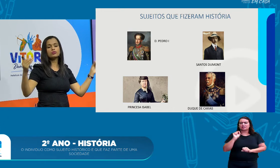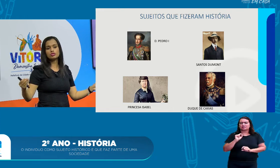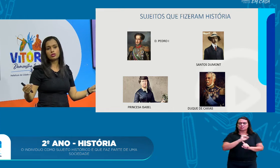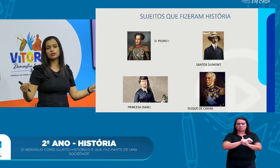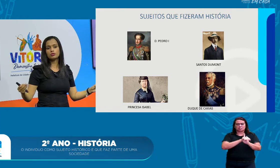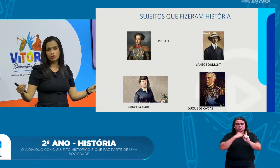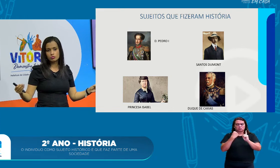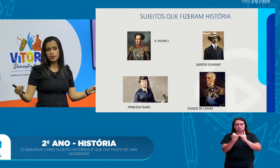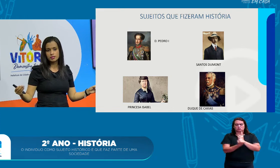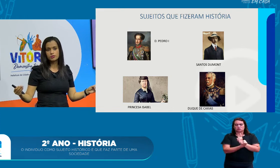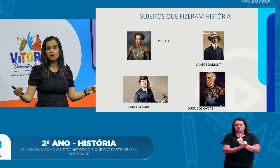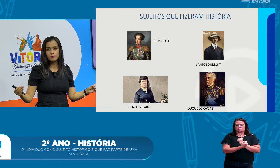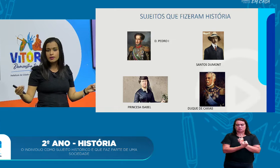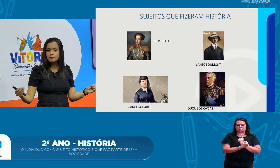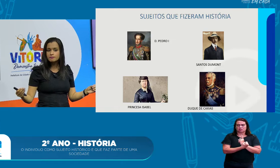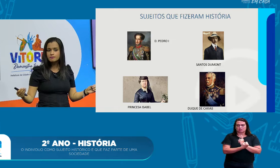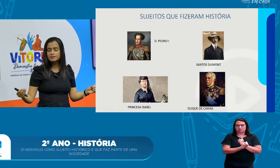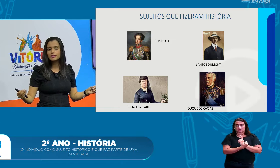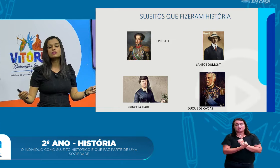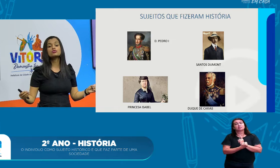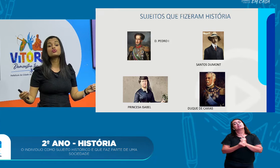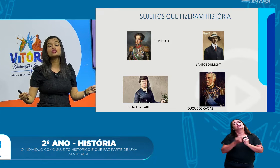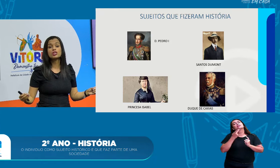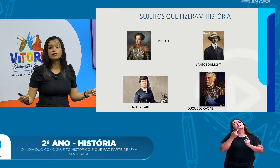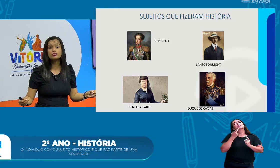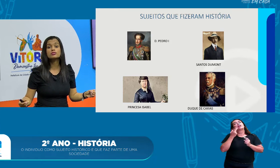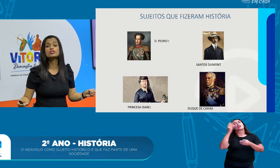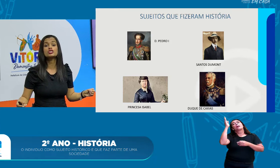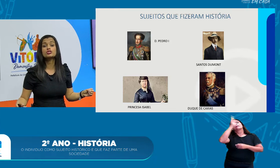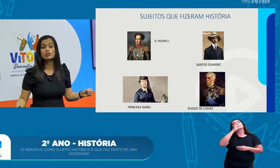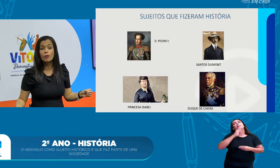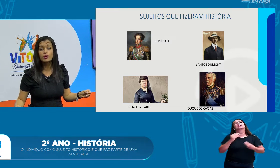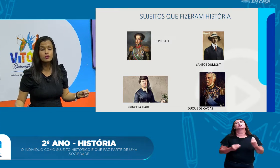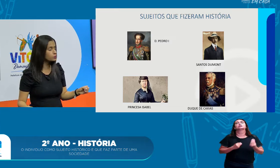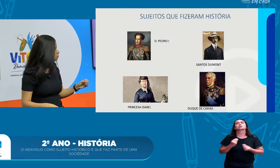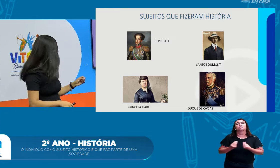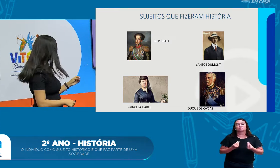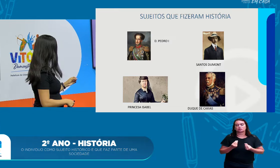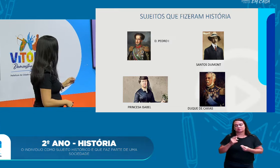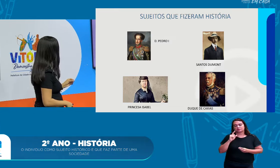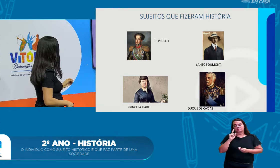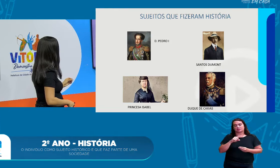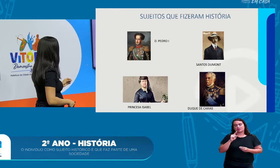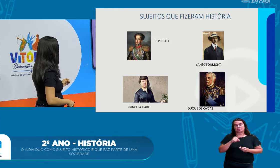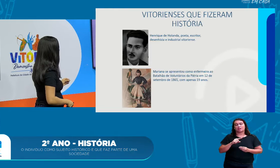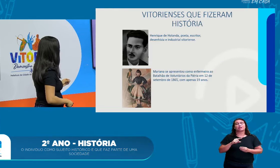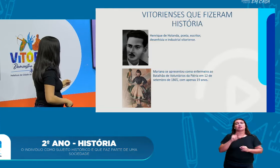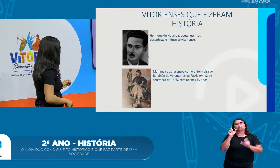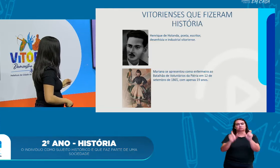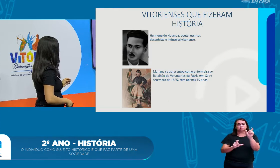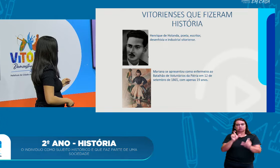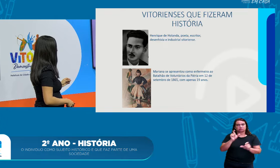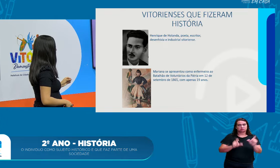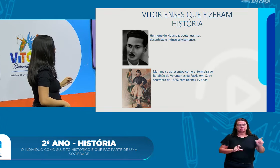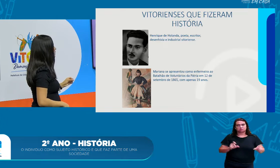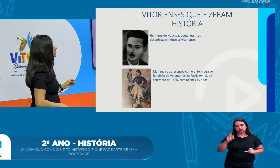que contam a história do nosso Brasil também. Sujeitos históricos. Vamos